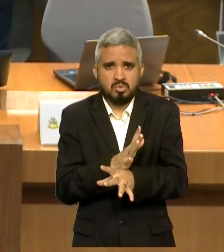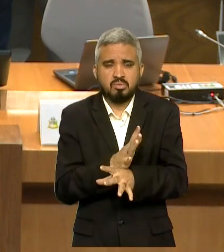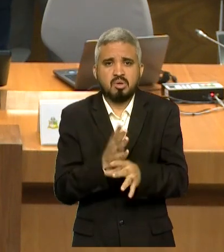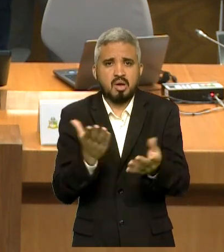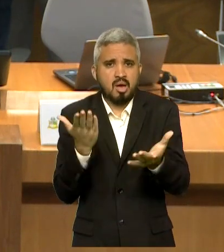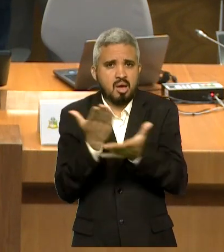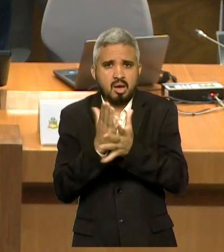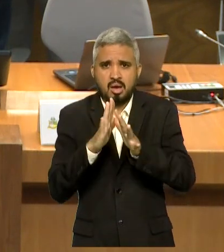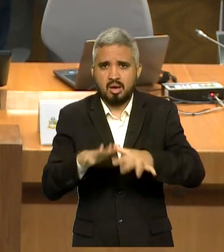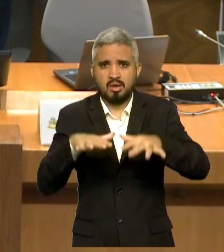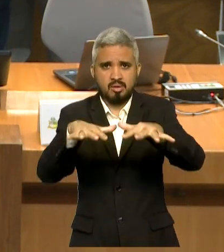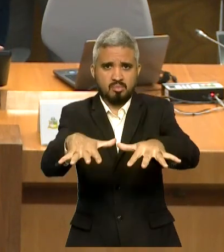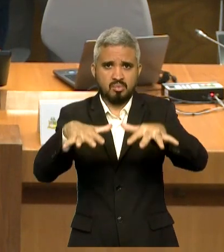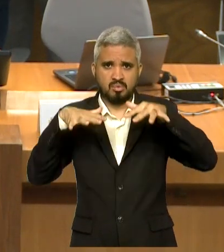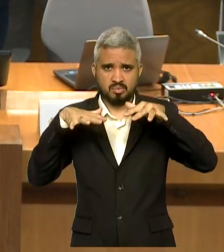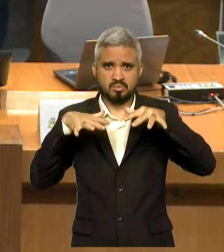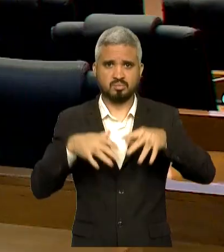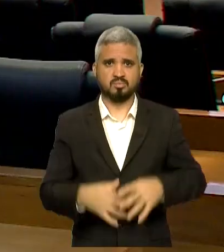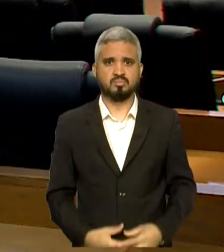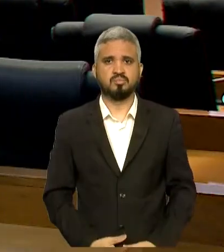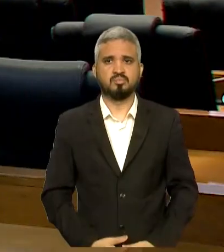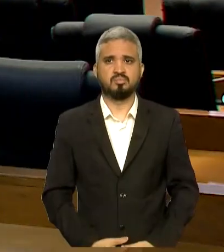declaro encerrada a presente sessão.